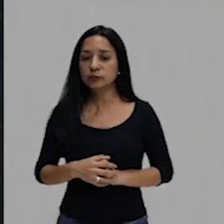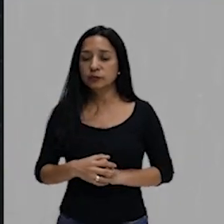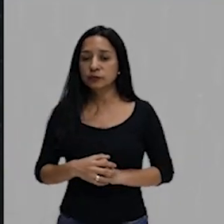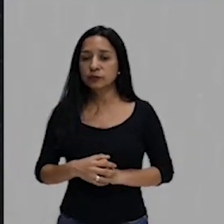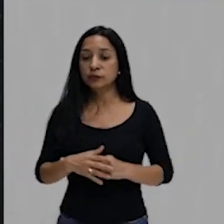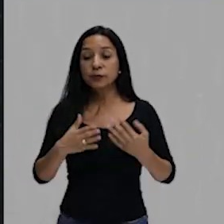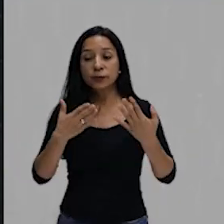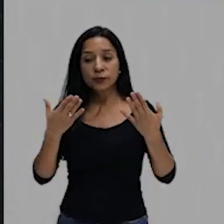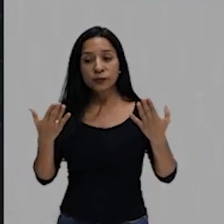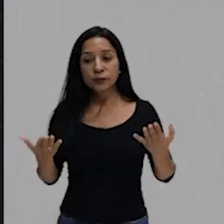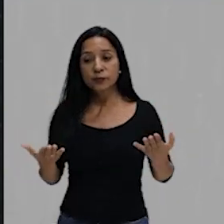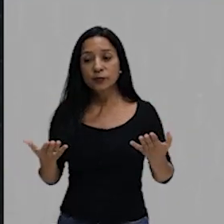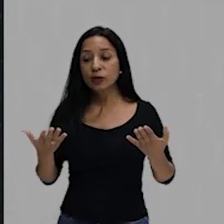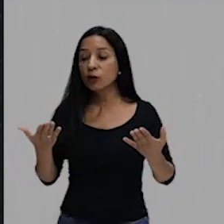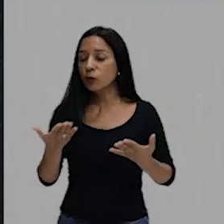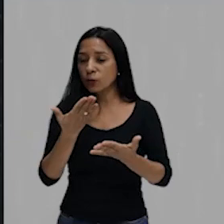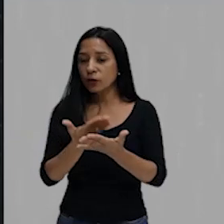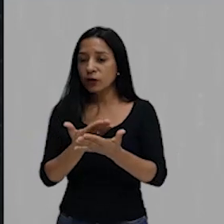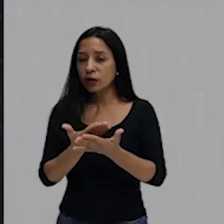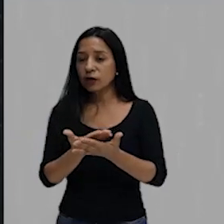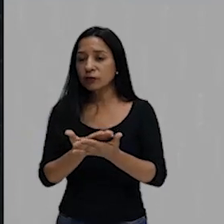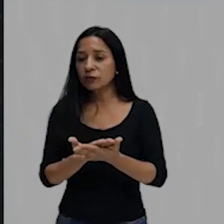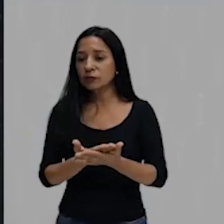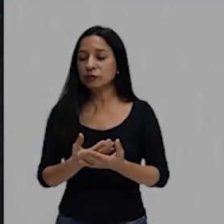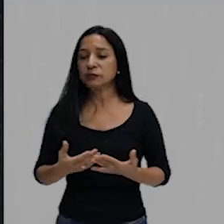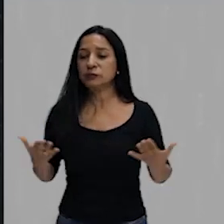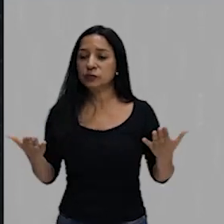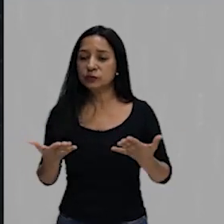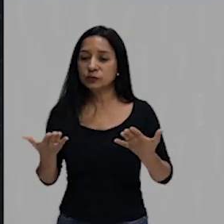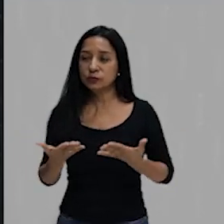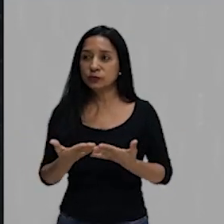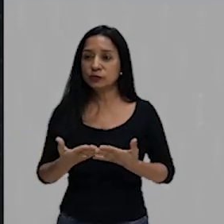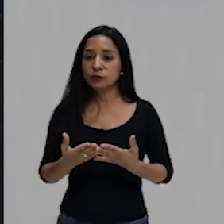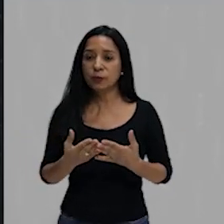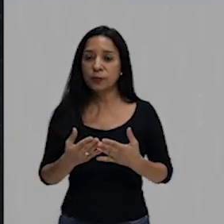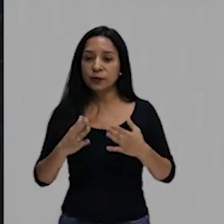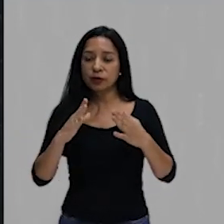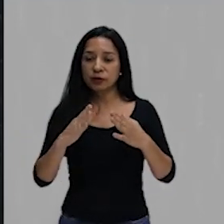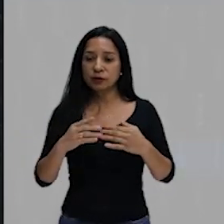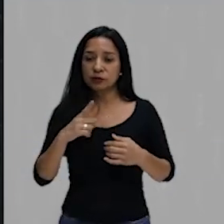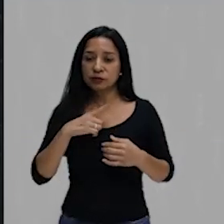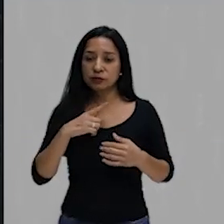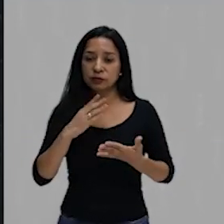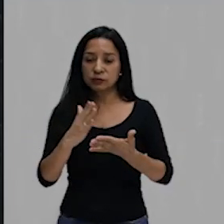Então, pessoal, essa foi a nossa aula de hoje, tá? E nós temos aqui